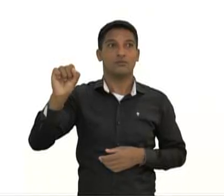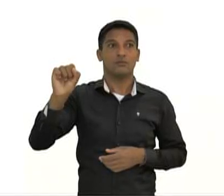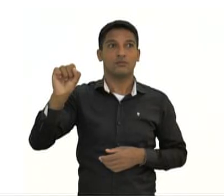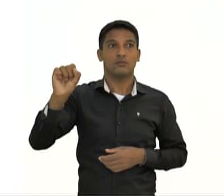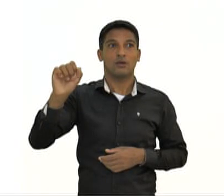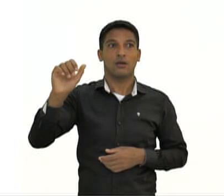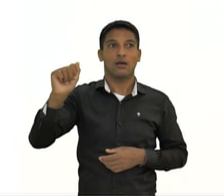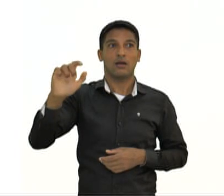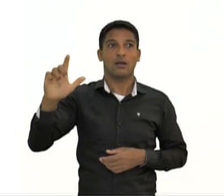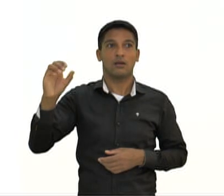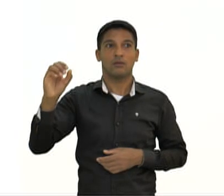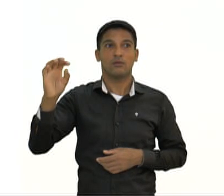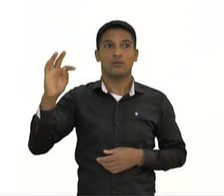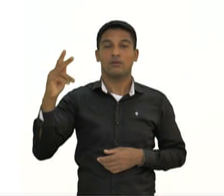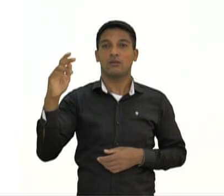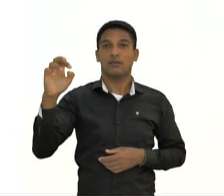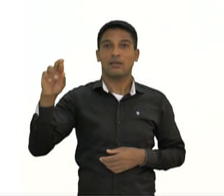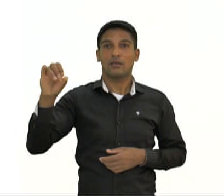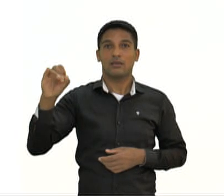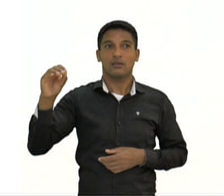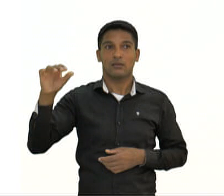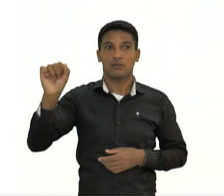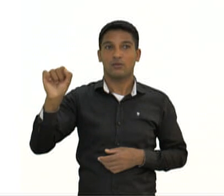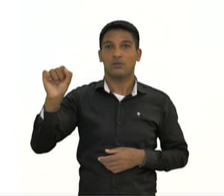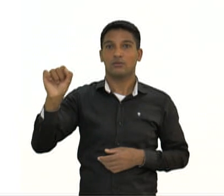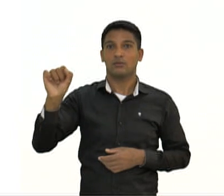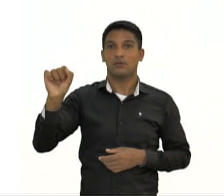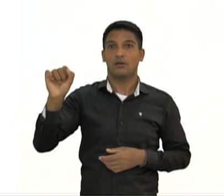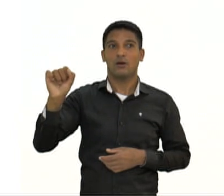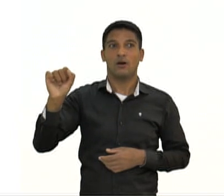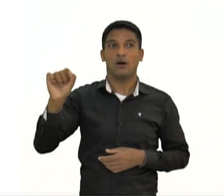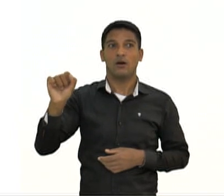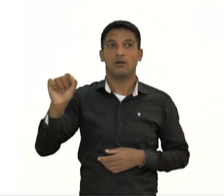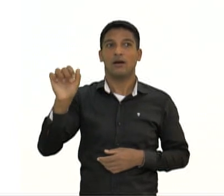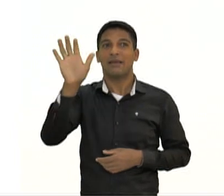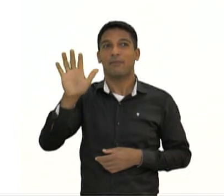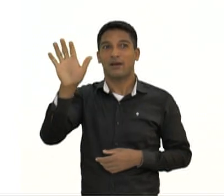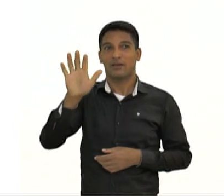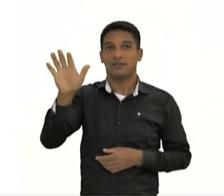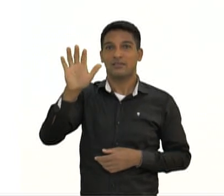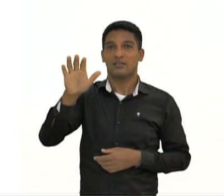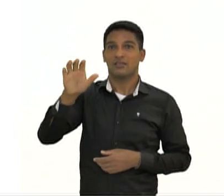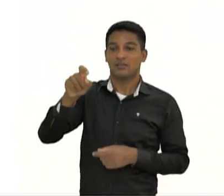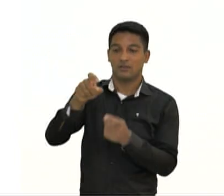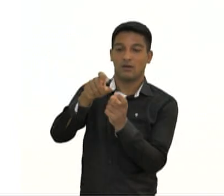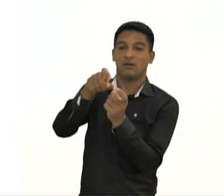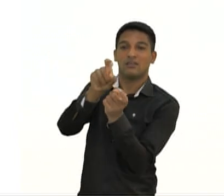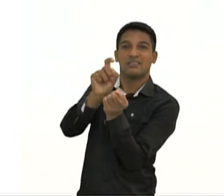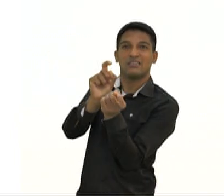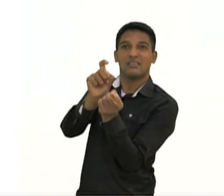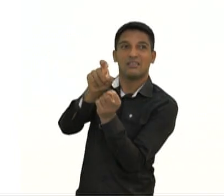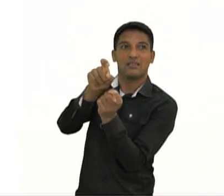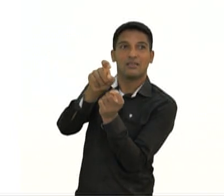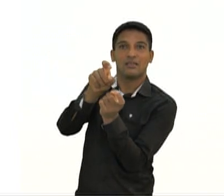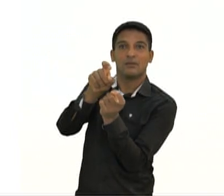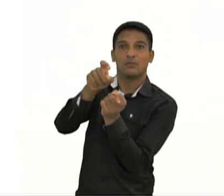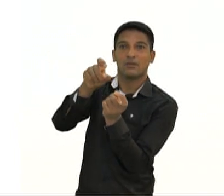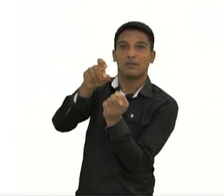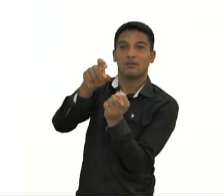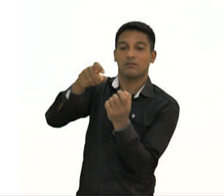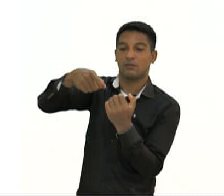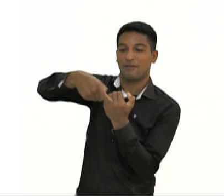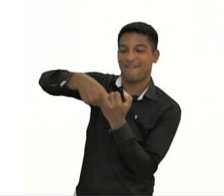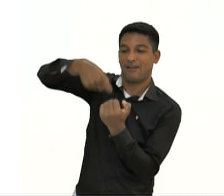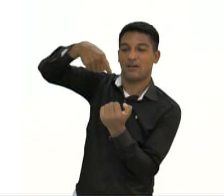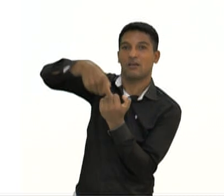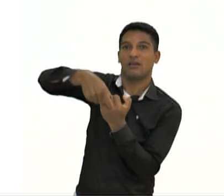eram pequenos, tá? E eles tinham essa dentição adaptada à raspagem, tá? Então, eles utilizavam uma raspagem para